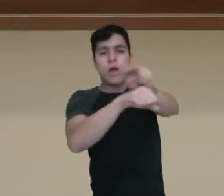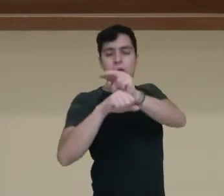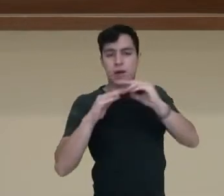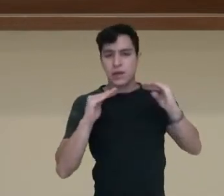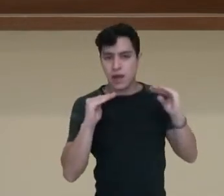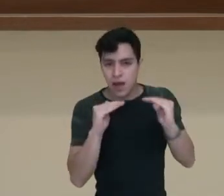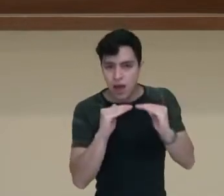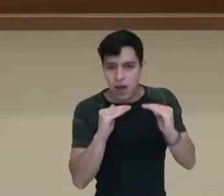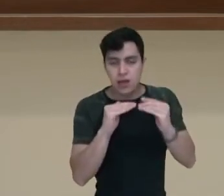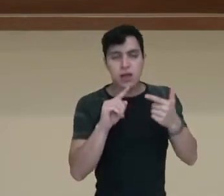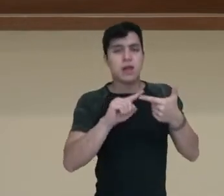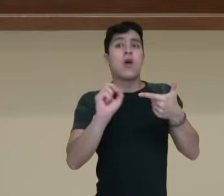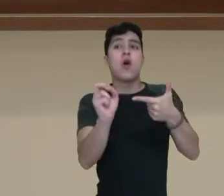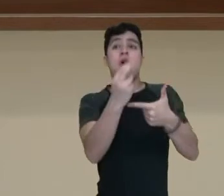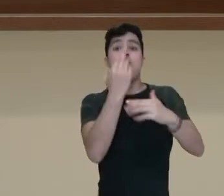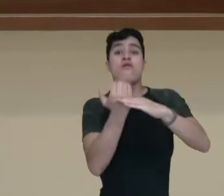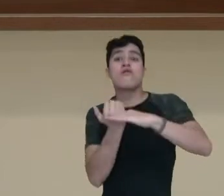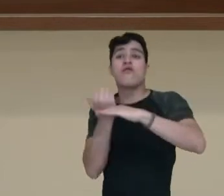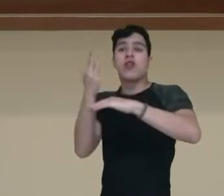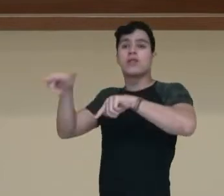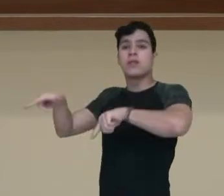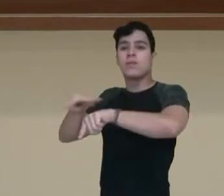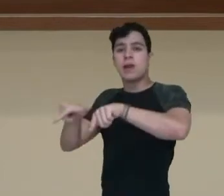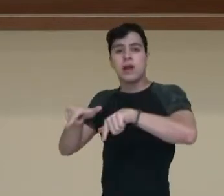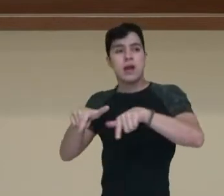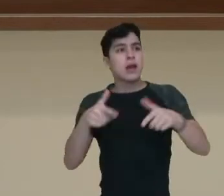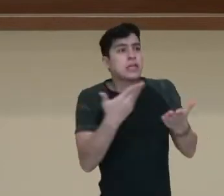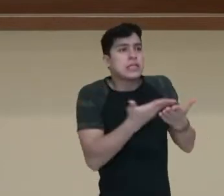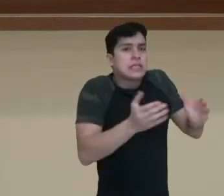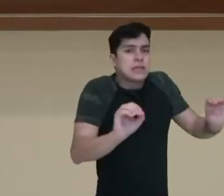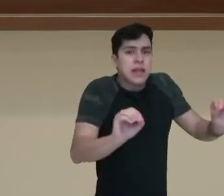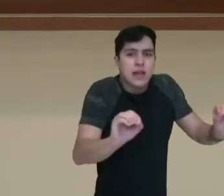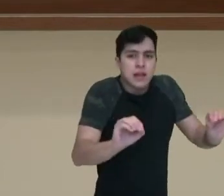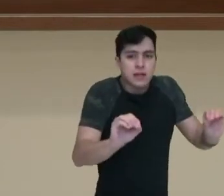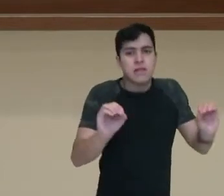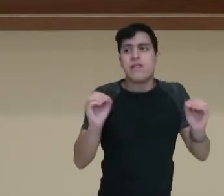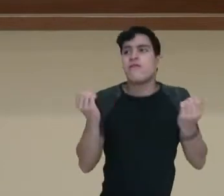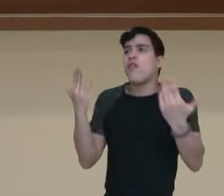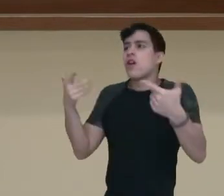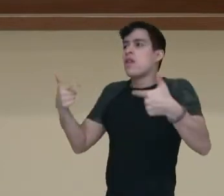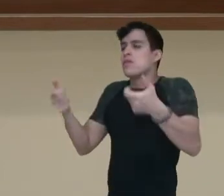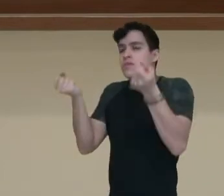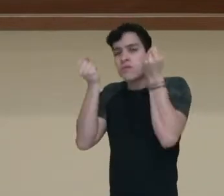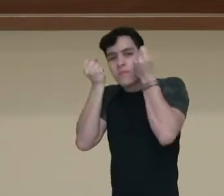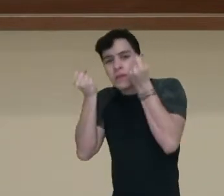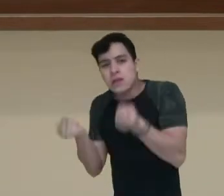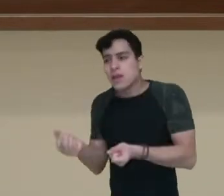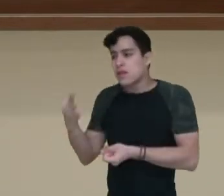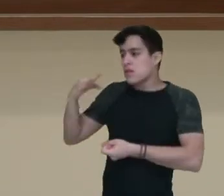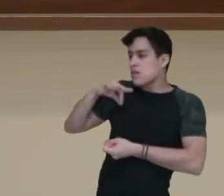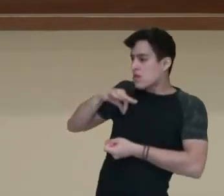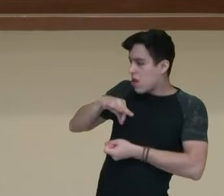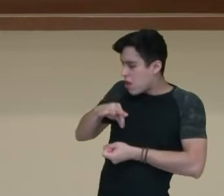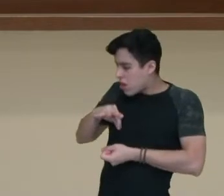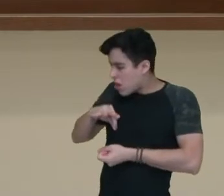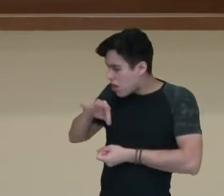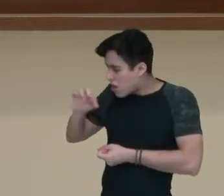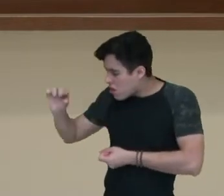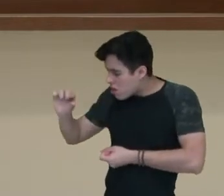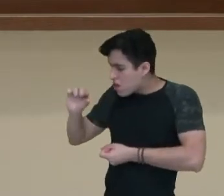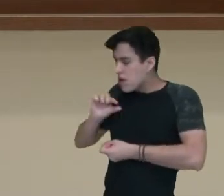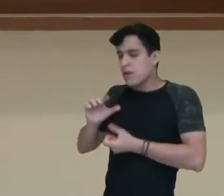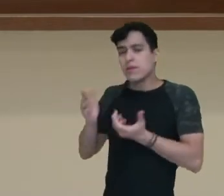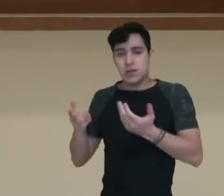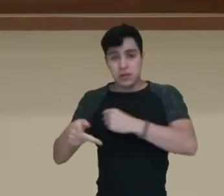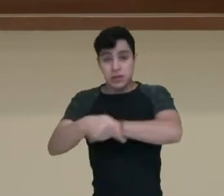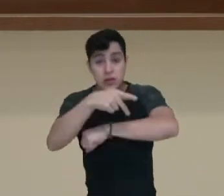menos trabalhar fora sem estudar, trabalhar fora em trabalhos pesados, em trabalhos mal remunerados. No nosso país